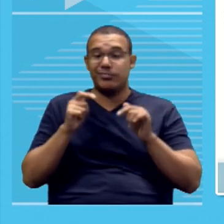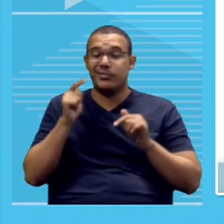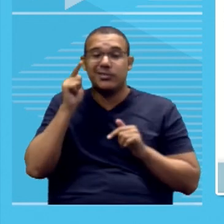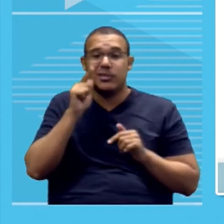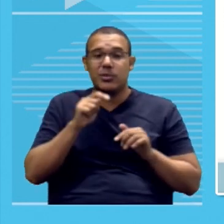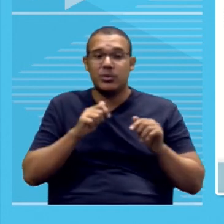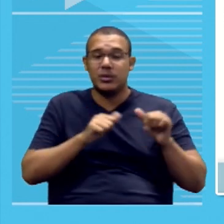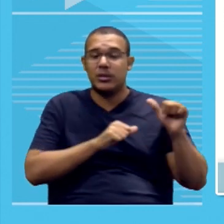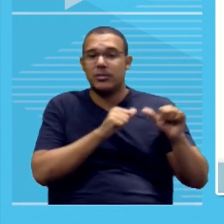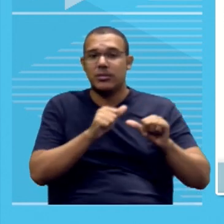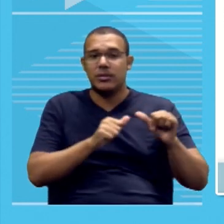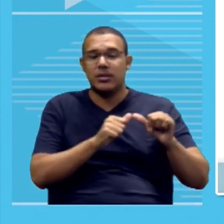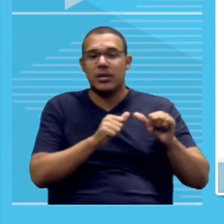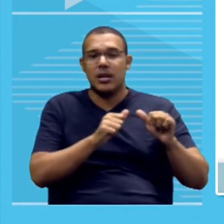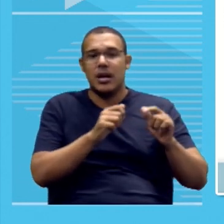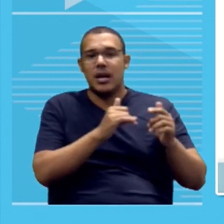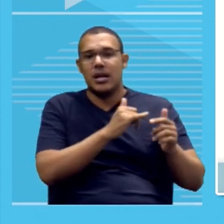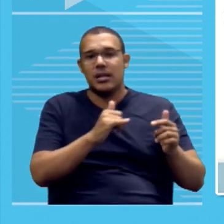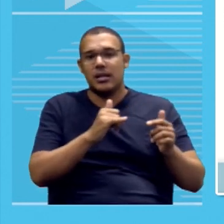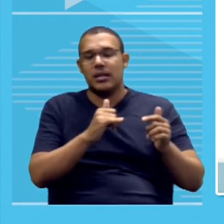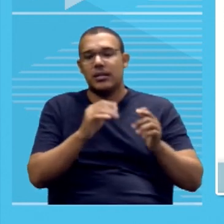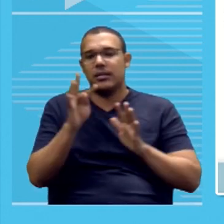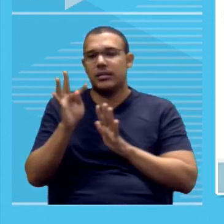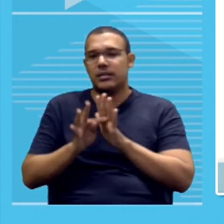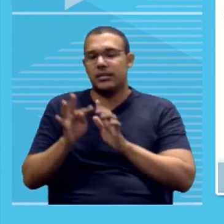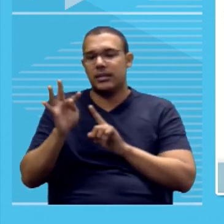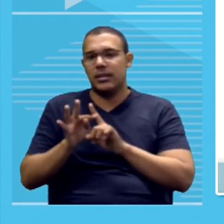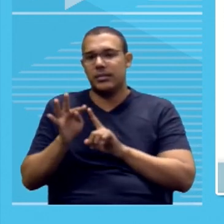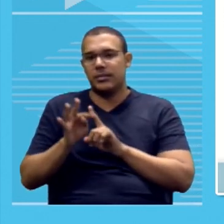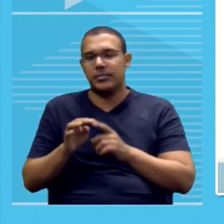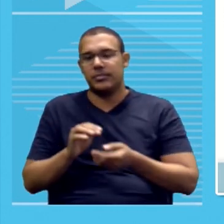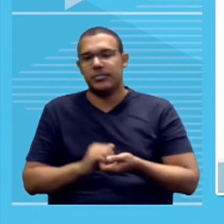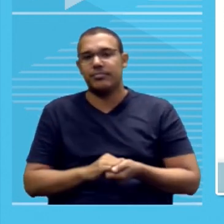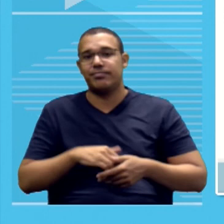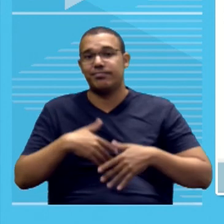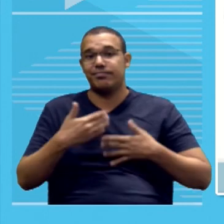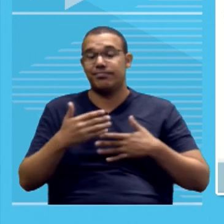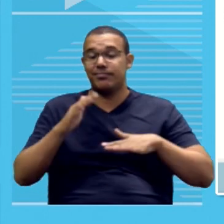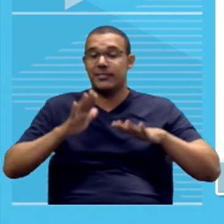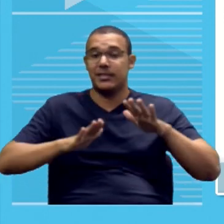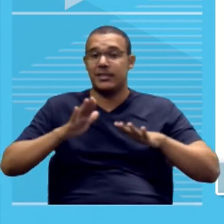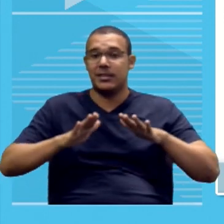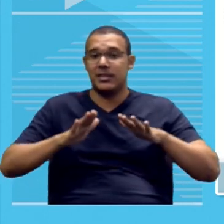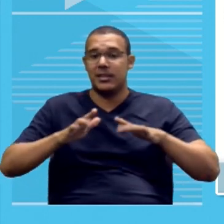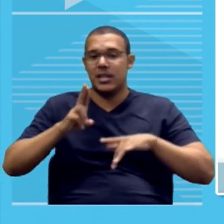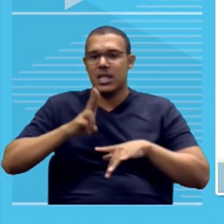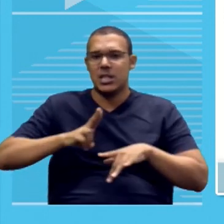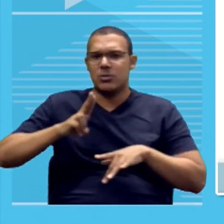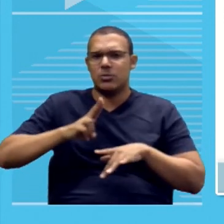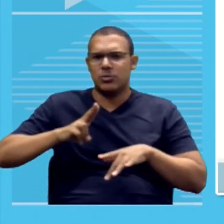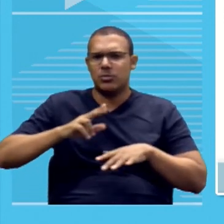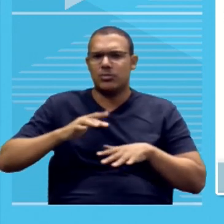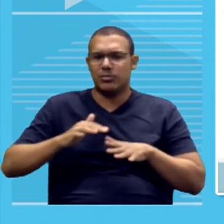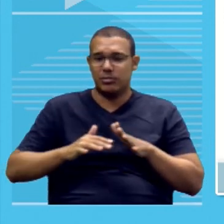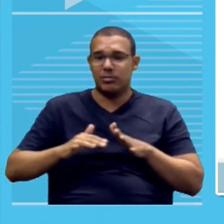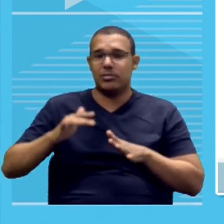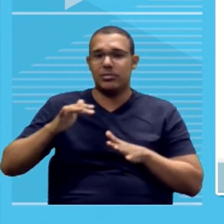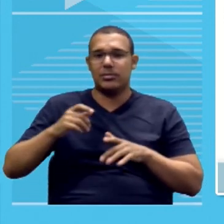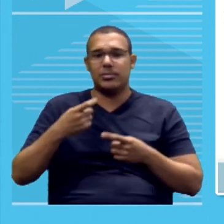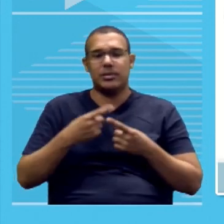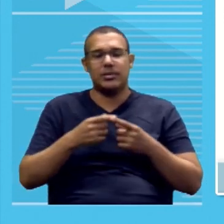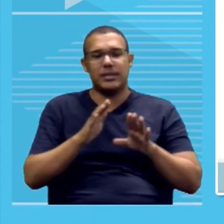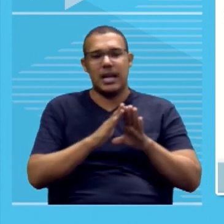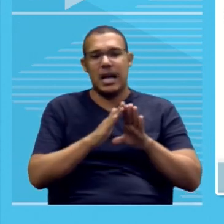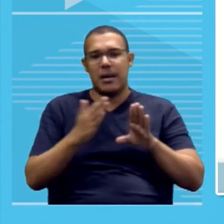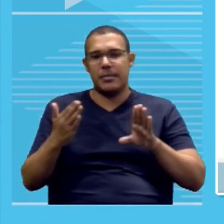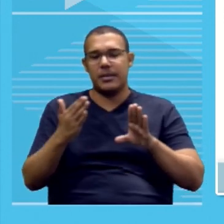transformar tanta energia elétrica em energia térmica. Então, às vezes, você acaba tendo um consumo exagerado, o fato de você abrir ou fechar a